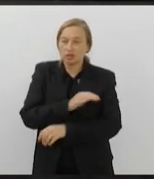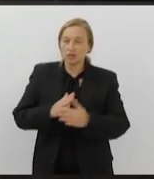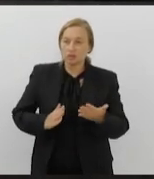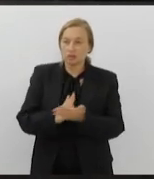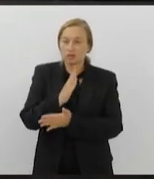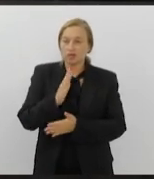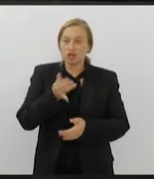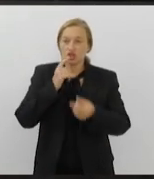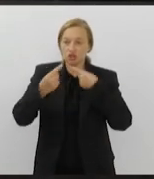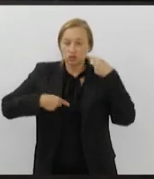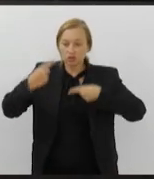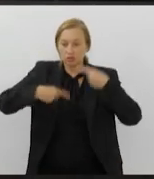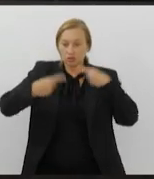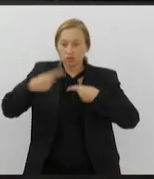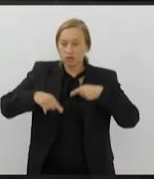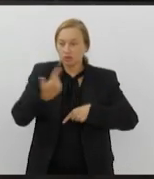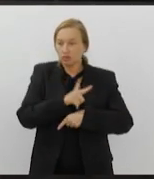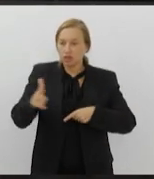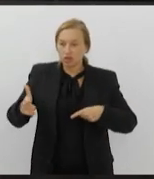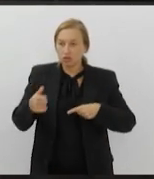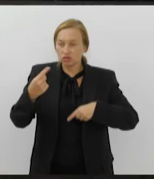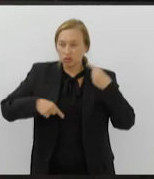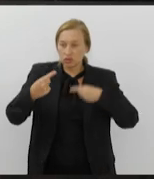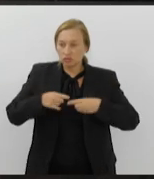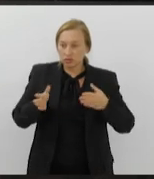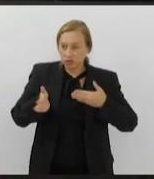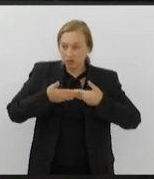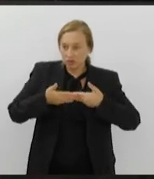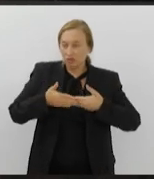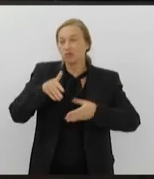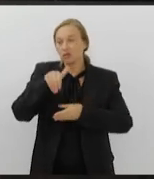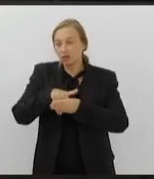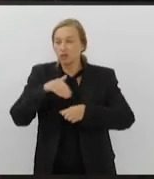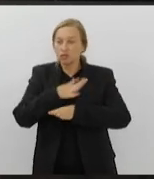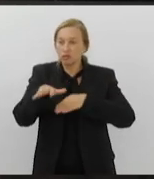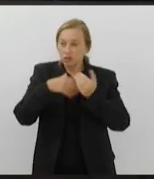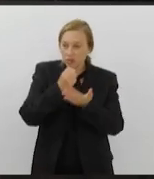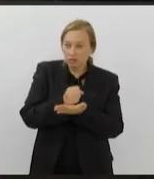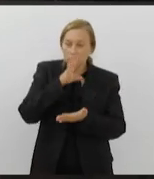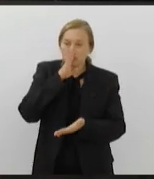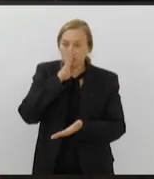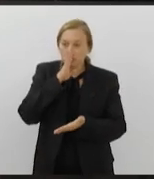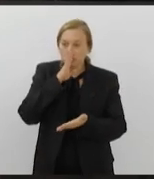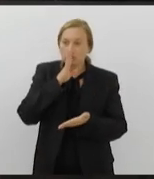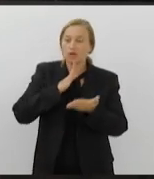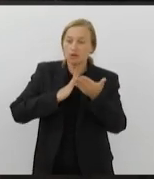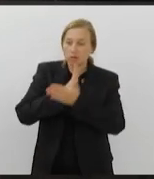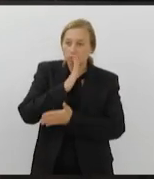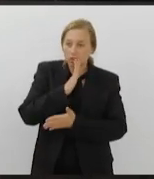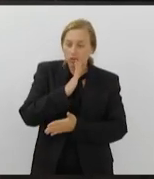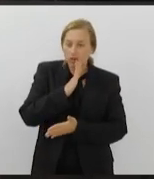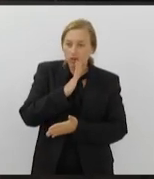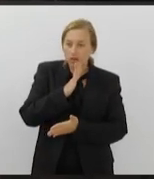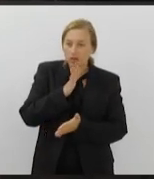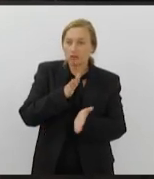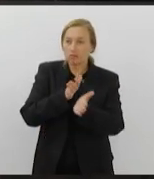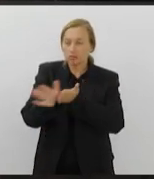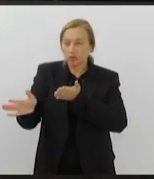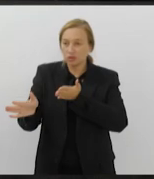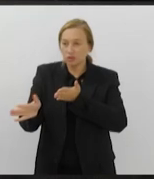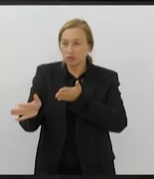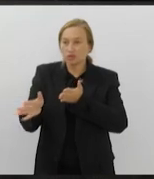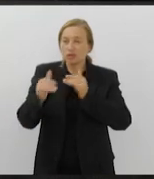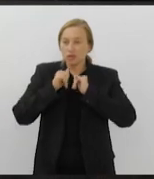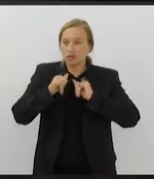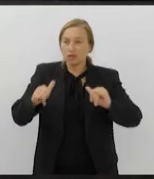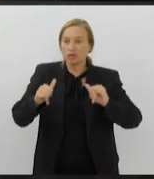Soares. Em discussão. Não havendo quem queira discutir, encerrada a discussão e votação. Os seus que aprovam, permaneçam como estão. Aprovado, vai a publicação para